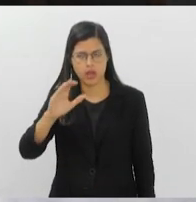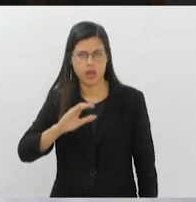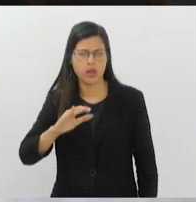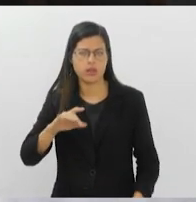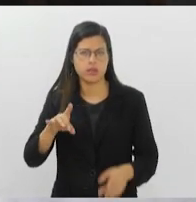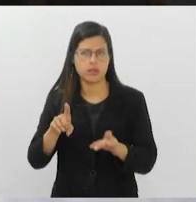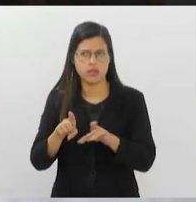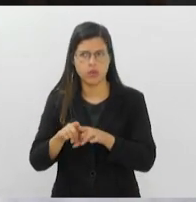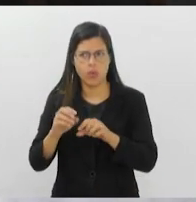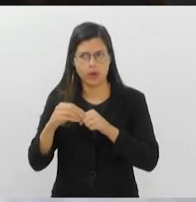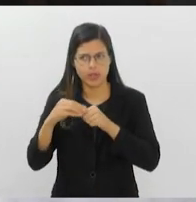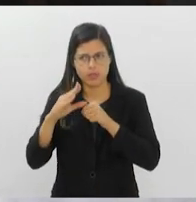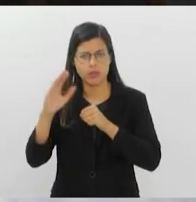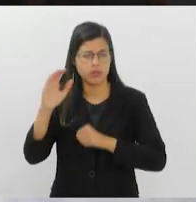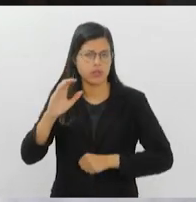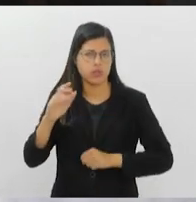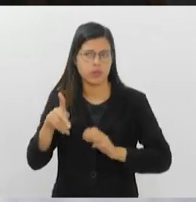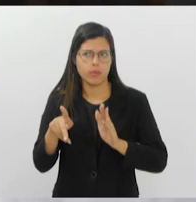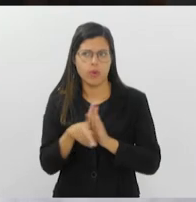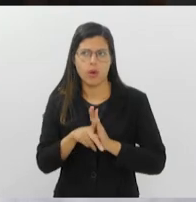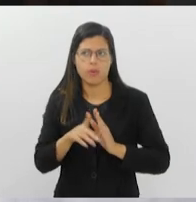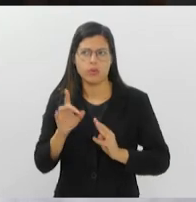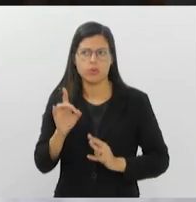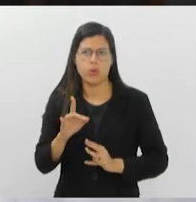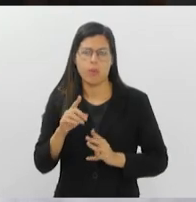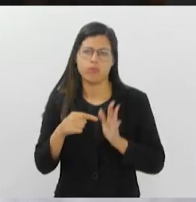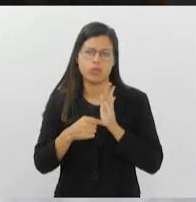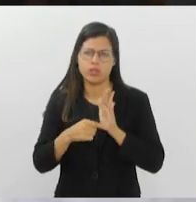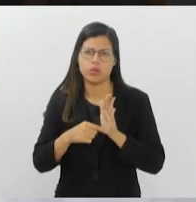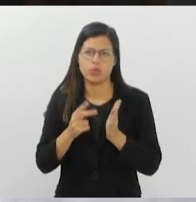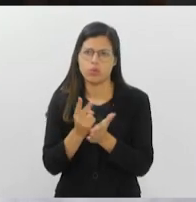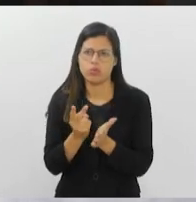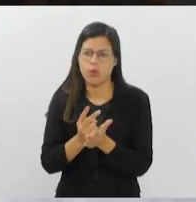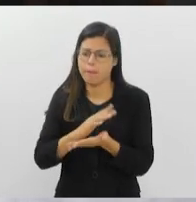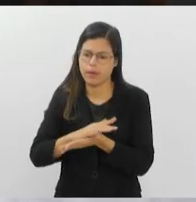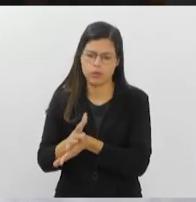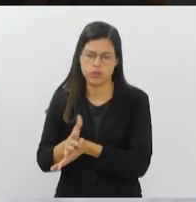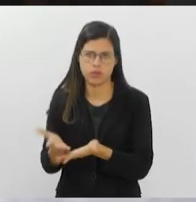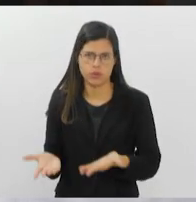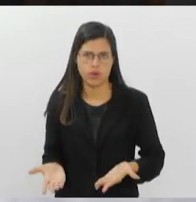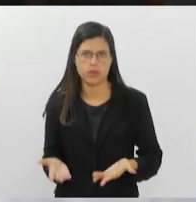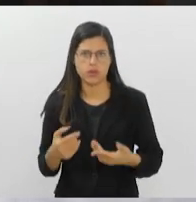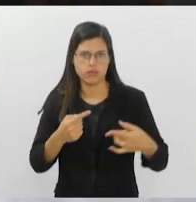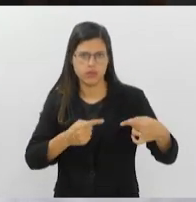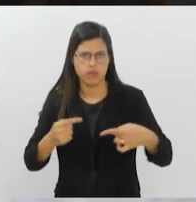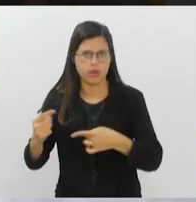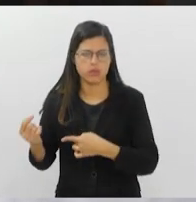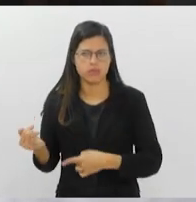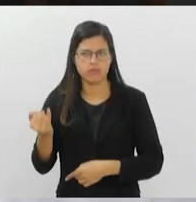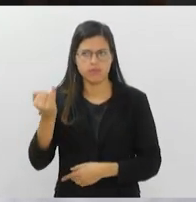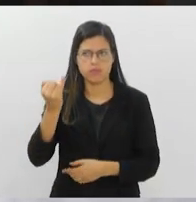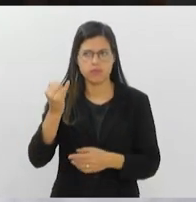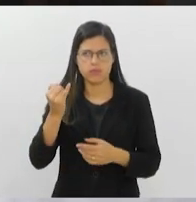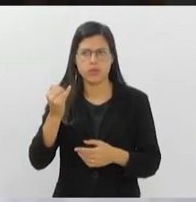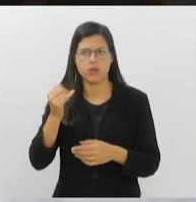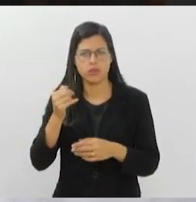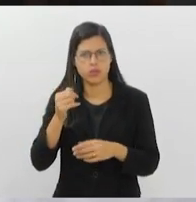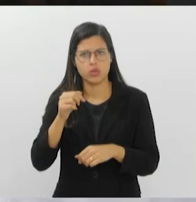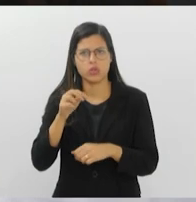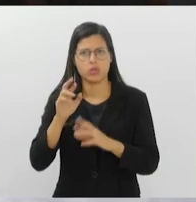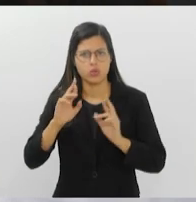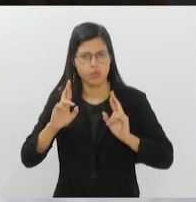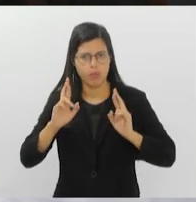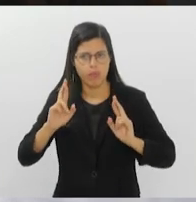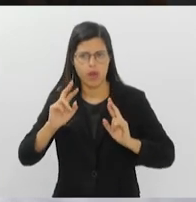conhecimento científico e, na verdade, só reiterando discriminações. Então, esse é um debate fundamental e a gente espera, no próximo período, que a